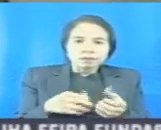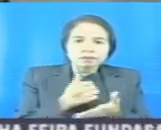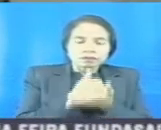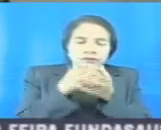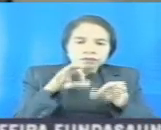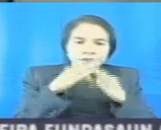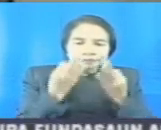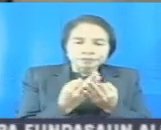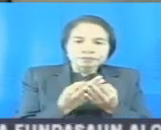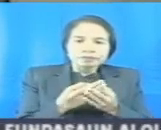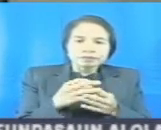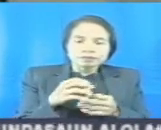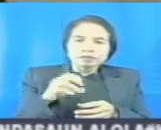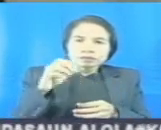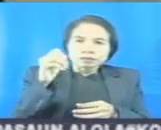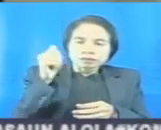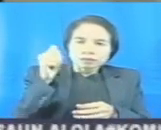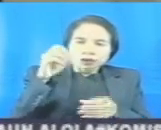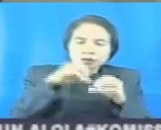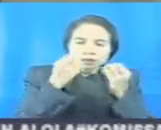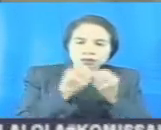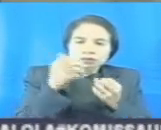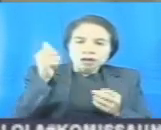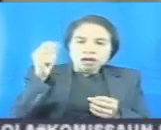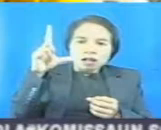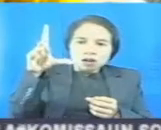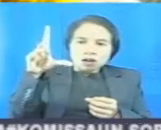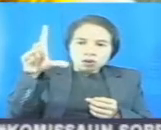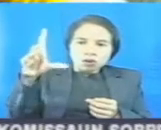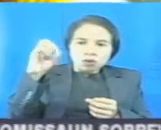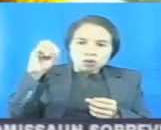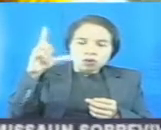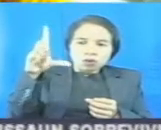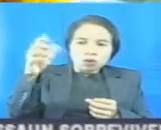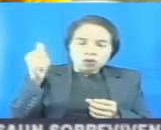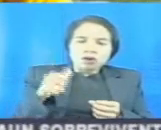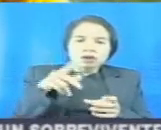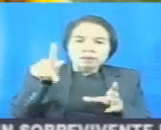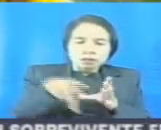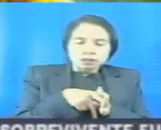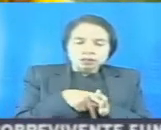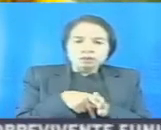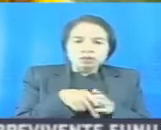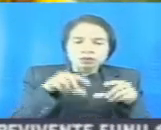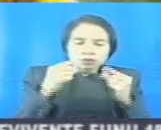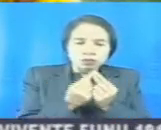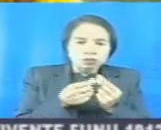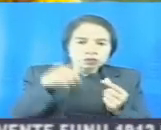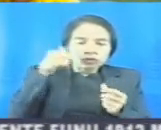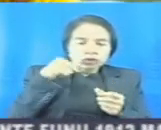Fundação Alola realiza Feira Lorong Rua o sábado no termina e domingo fim de semana, né? O envolvimento do grupo cooperativo Feto